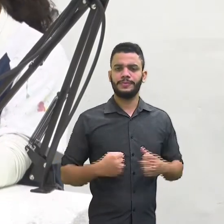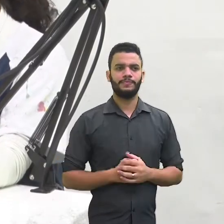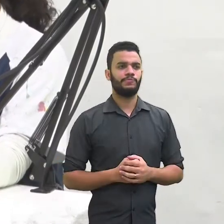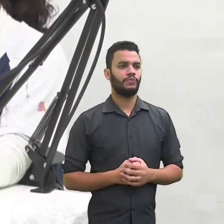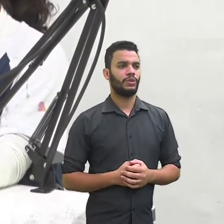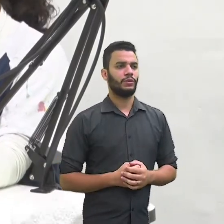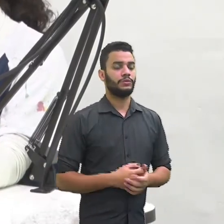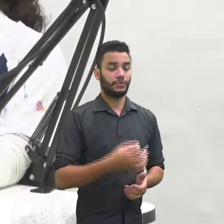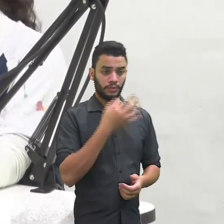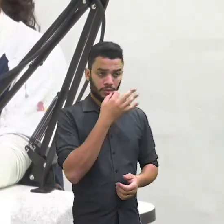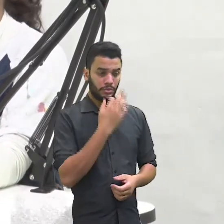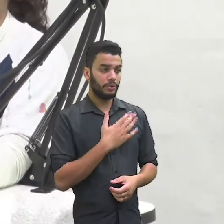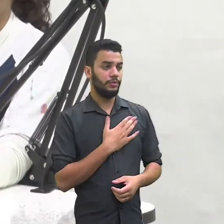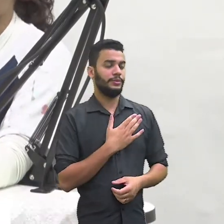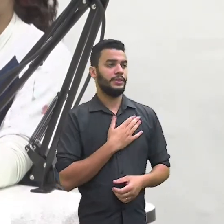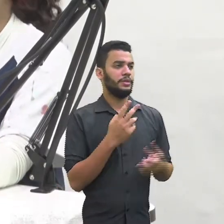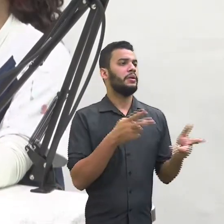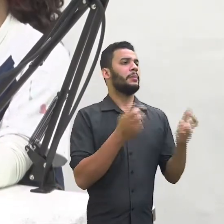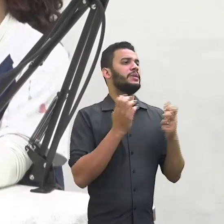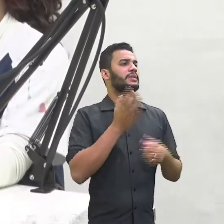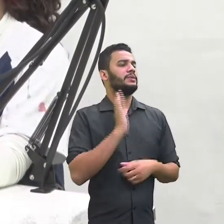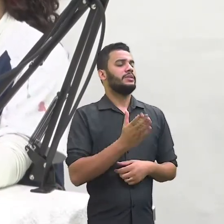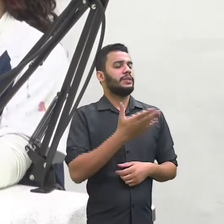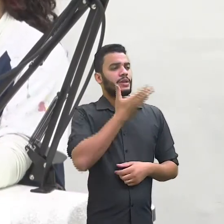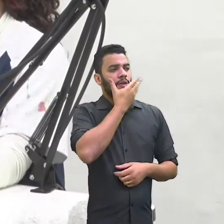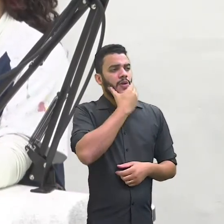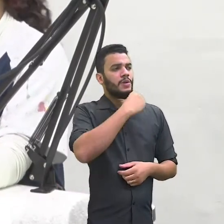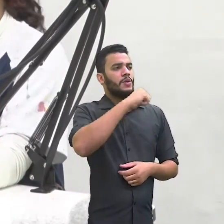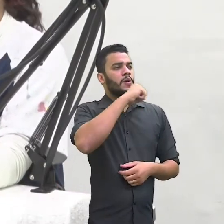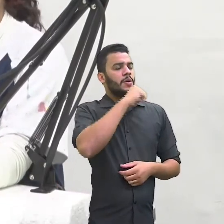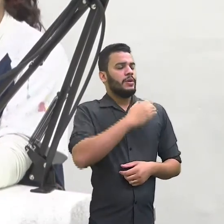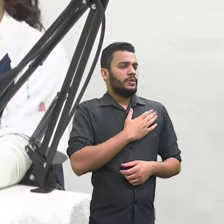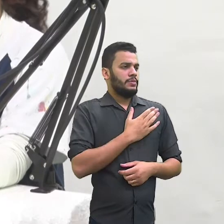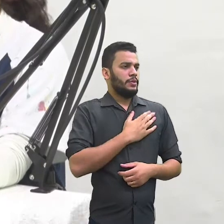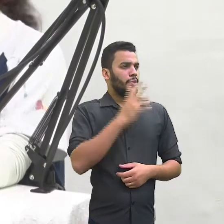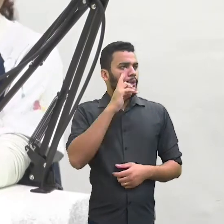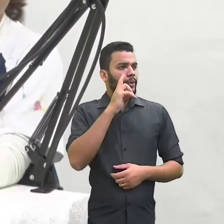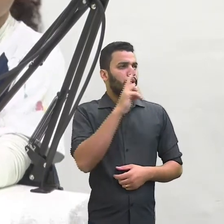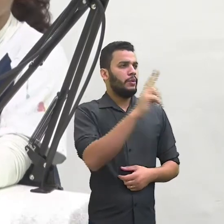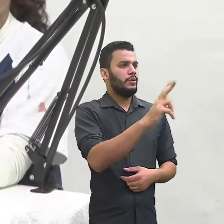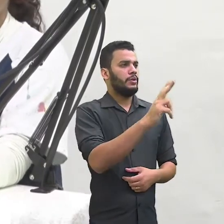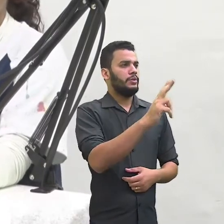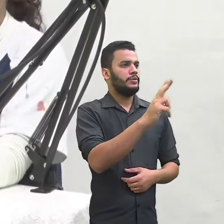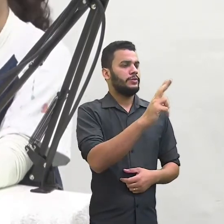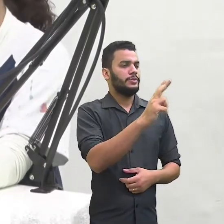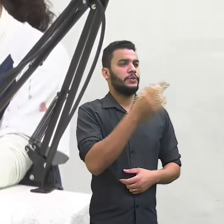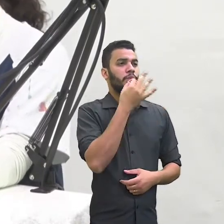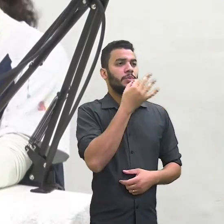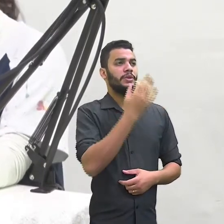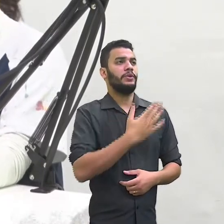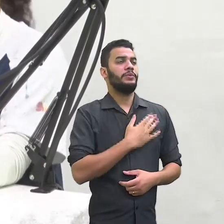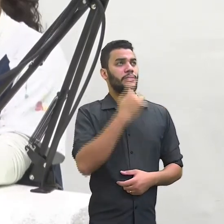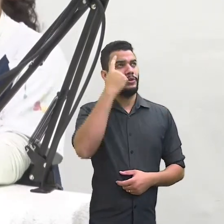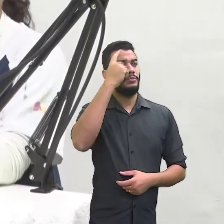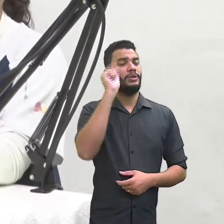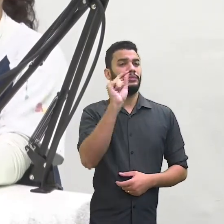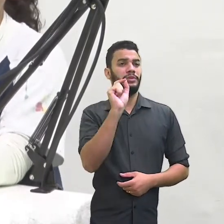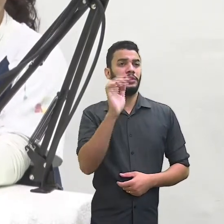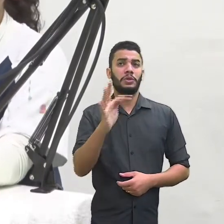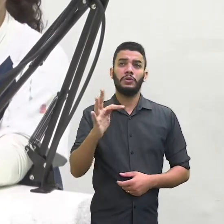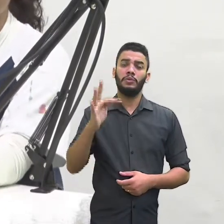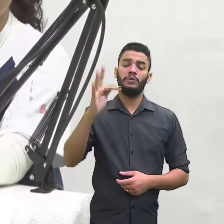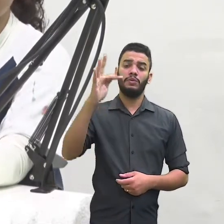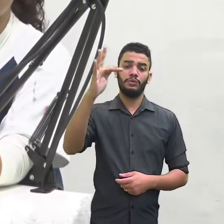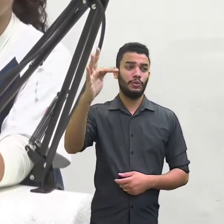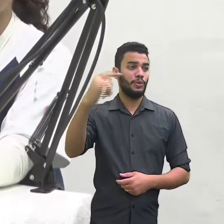como meus pais, tanto meu pai quanto minha mãe, a pessoa que eu quero ser quando eu crescer. Né? A famosa frase, eu quero ser